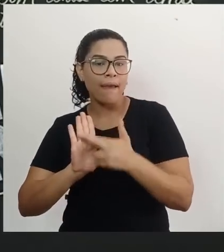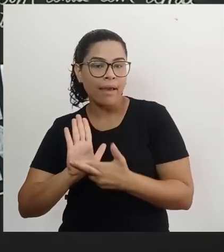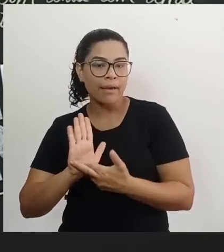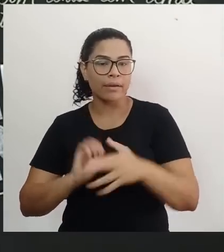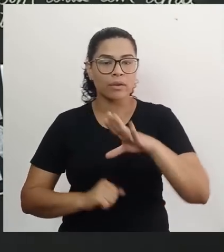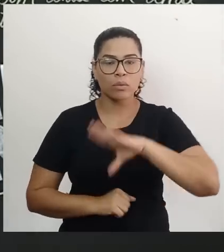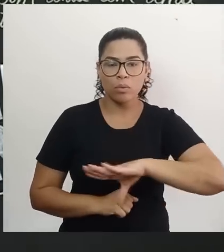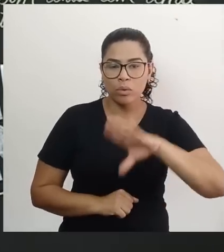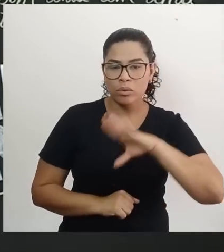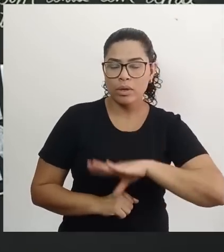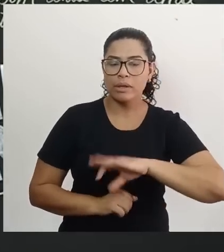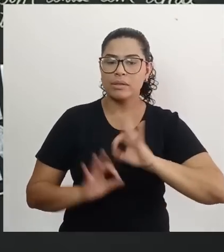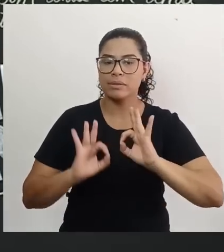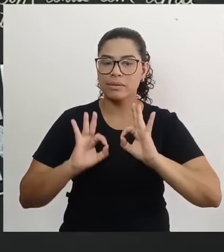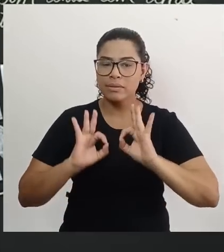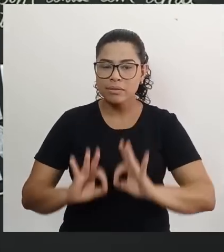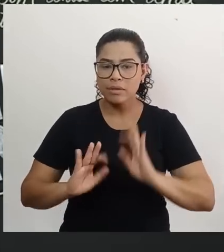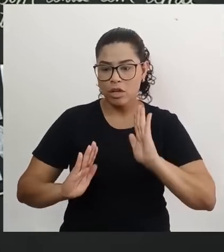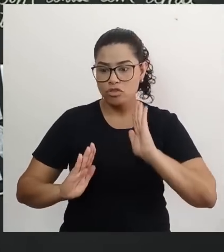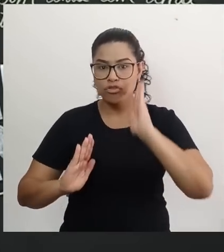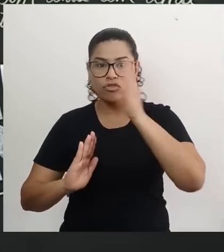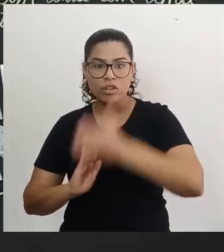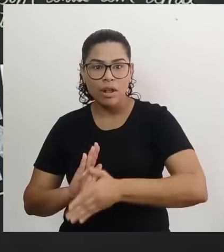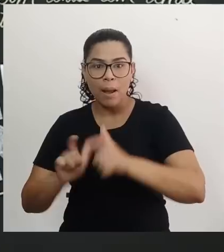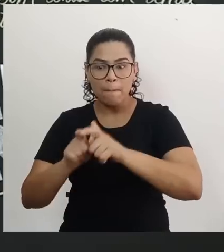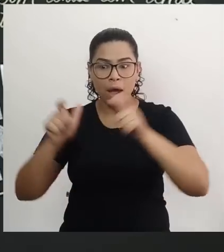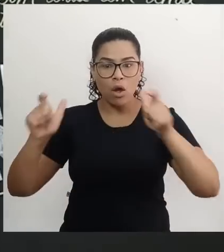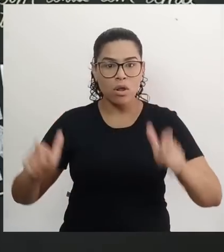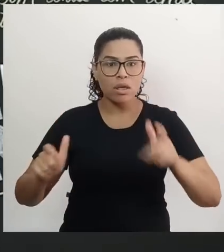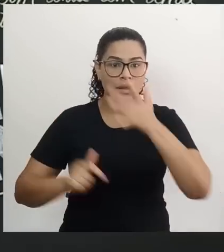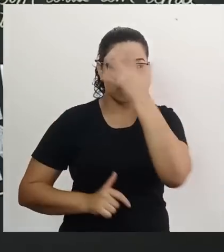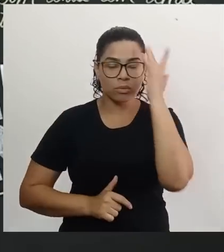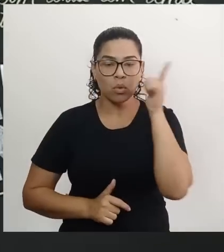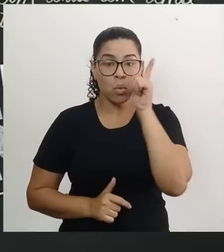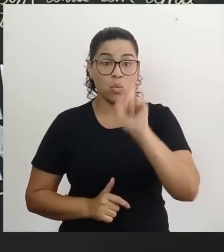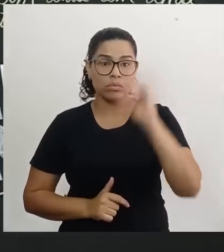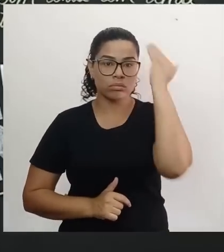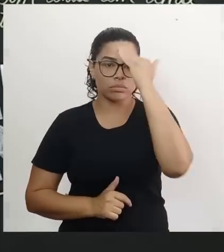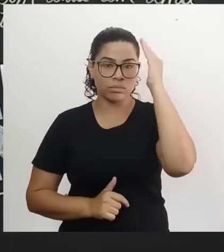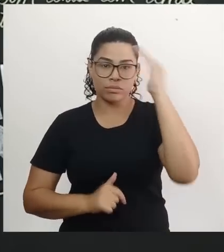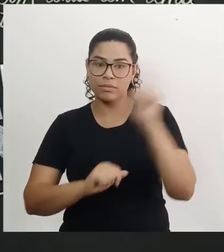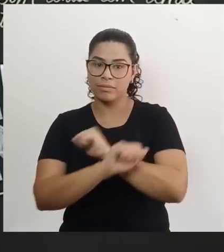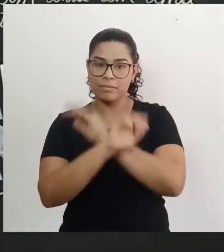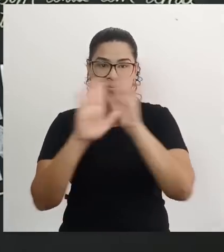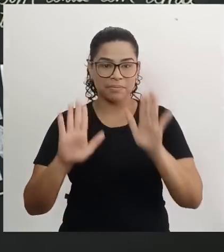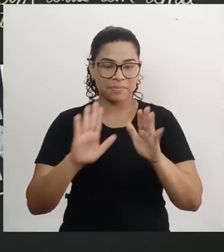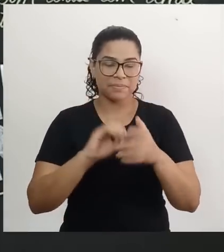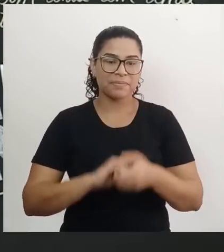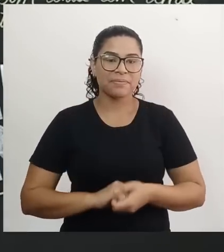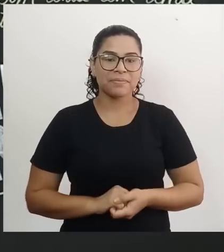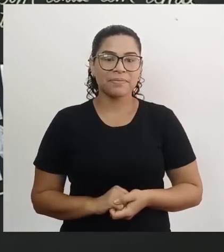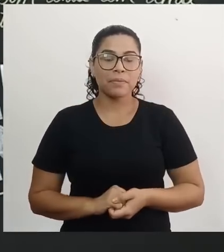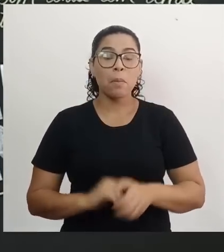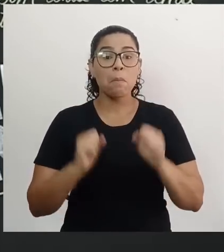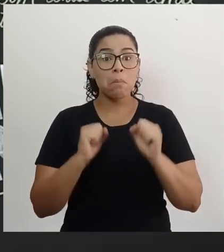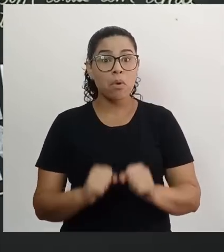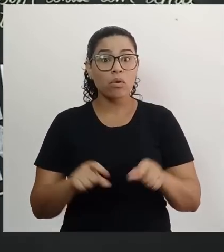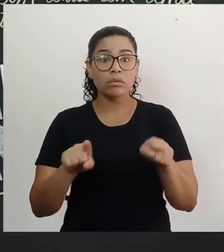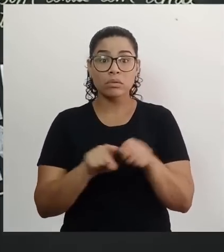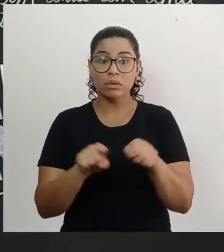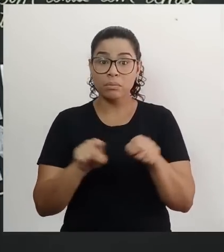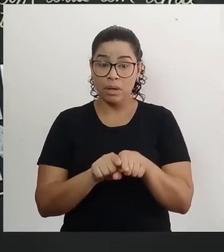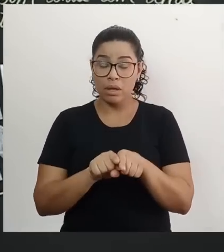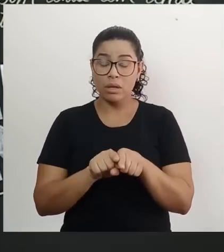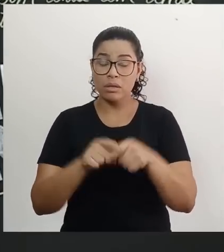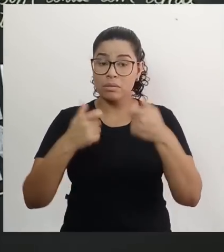ser respeitadas, uma linguagem direta, uma linguagem que atinge a maior parte das pessoas. E a gente pode dizer também que o editorial apresenta